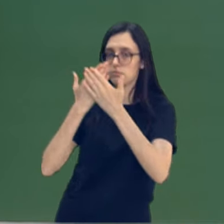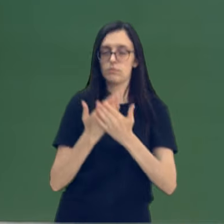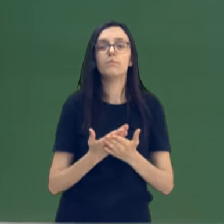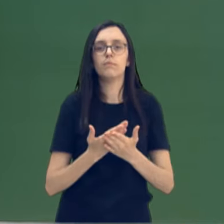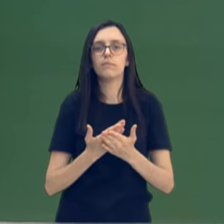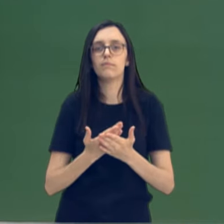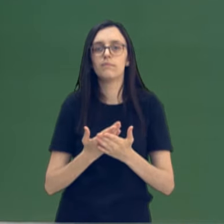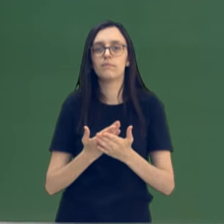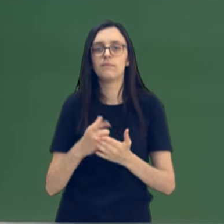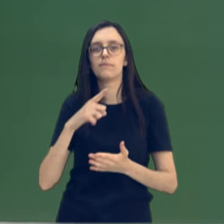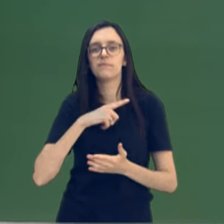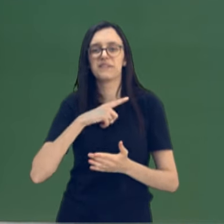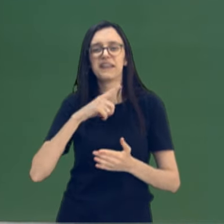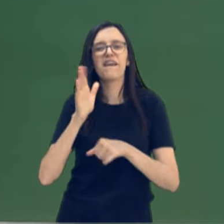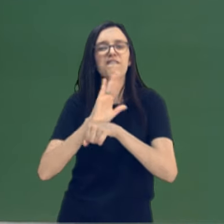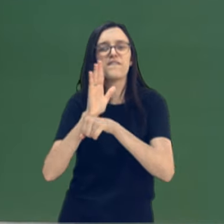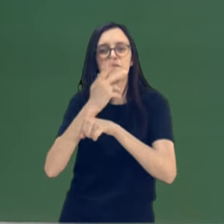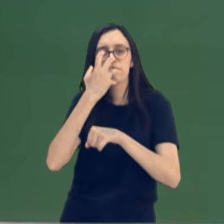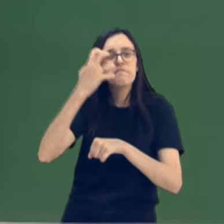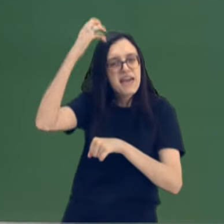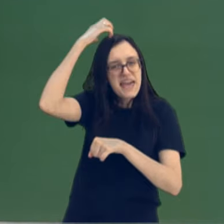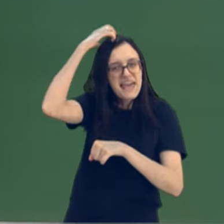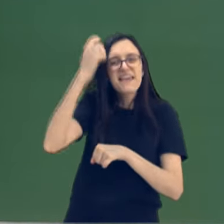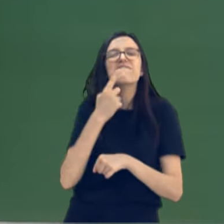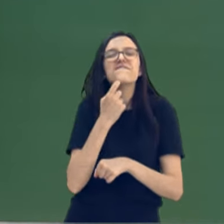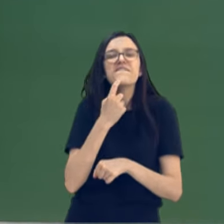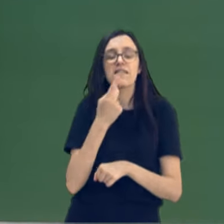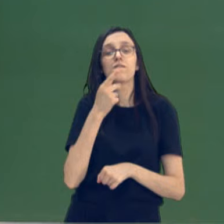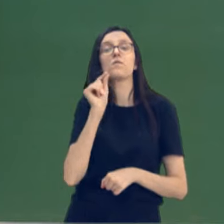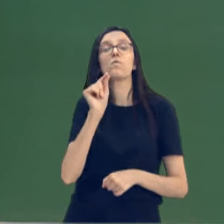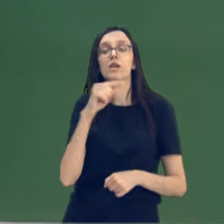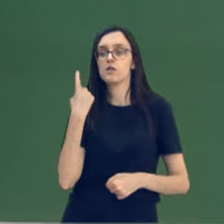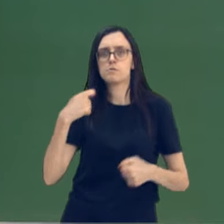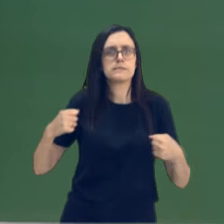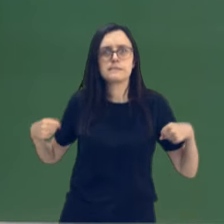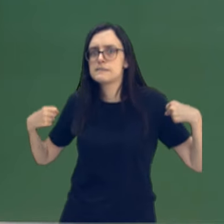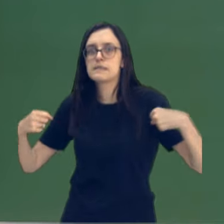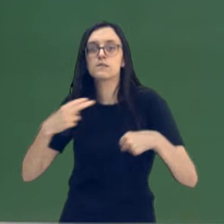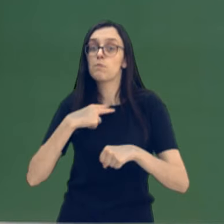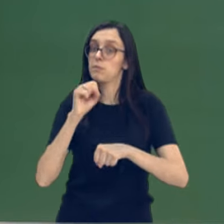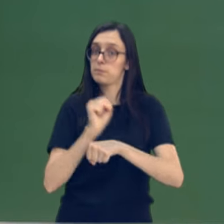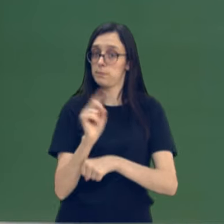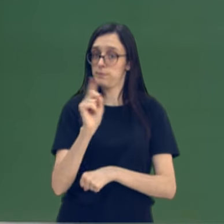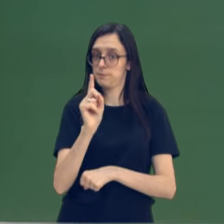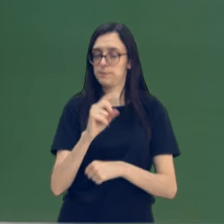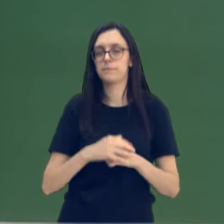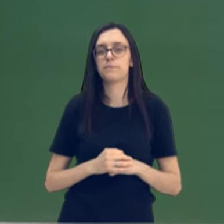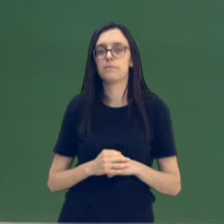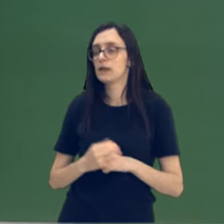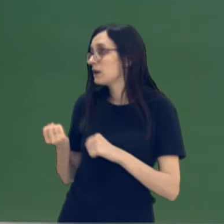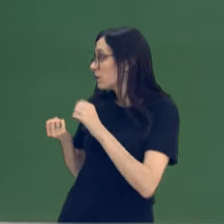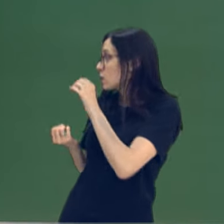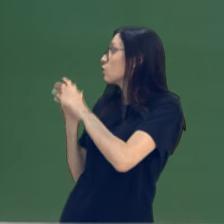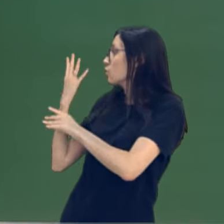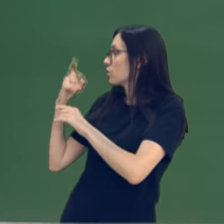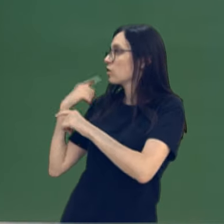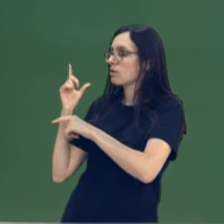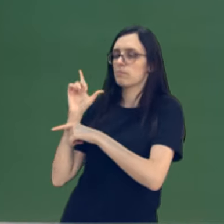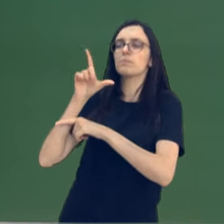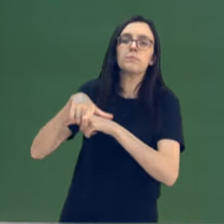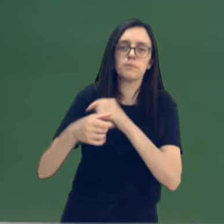temos que correr para ficar parado. Então surge a variedade nova de gripe, produzimos a vacina. A gente está sempre um ano